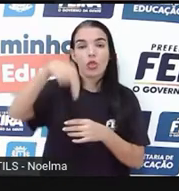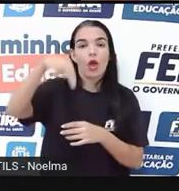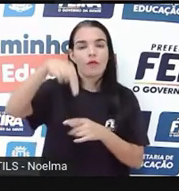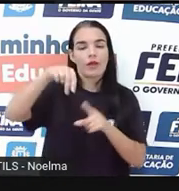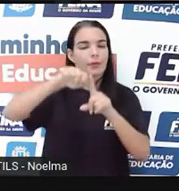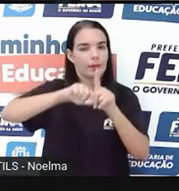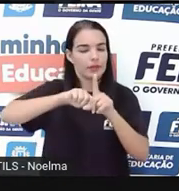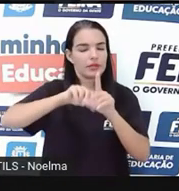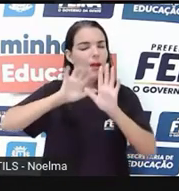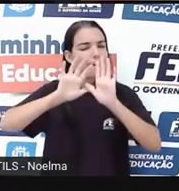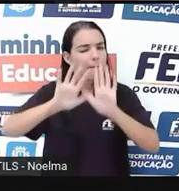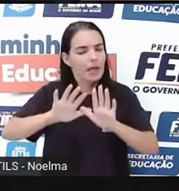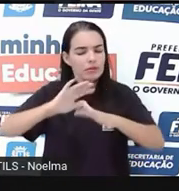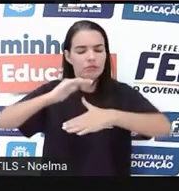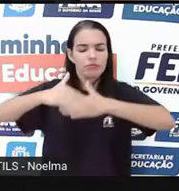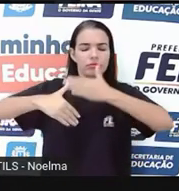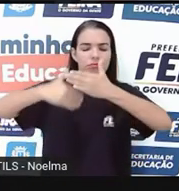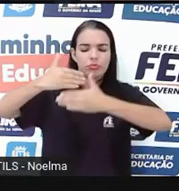com o passar do tempo,